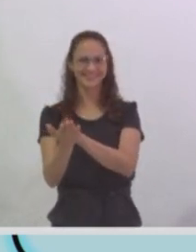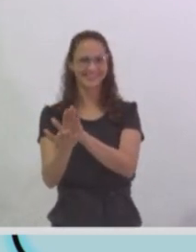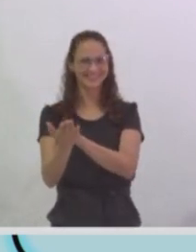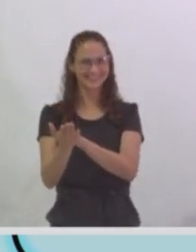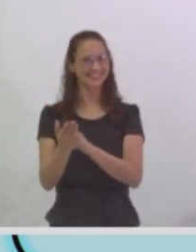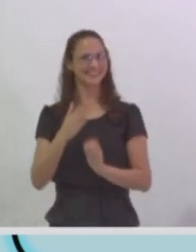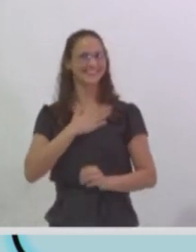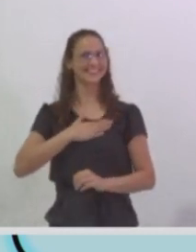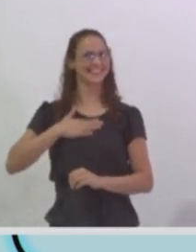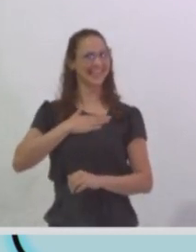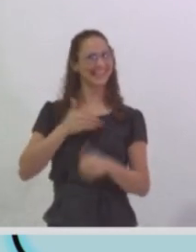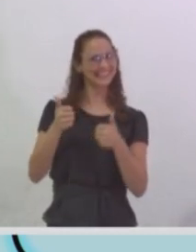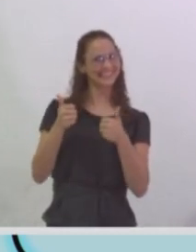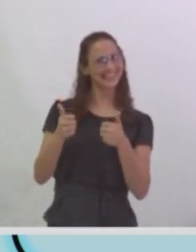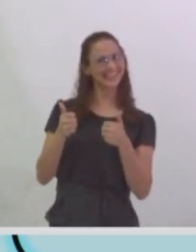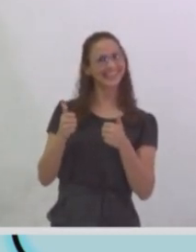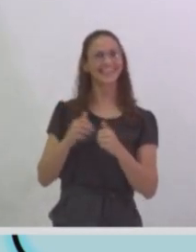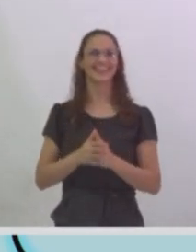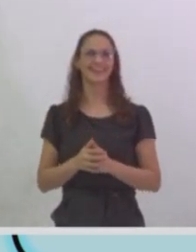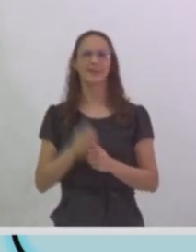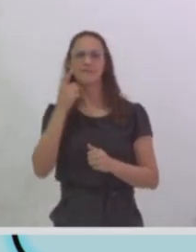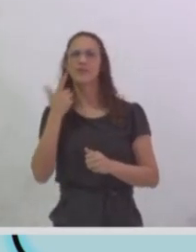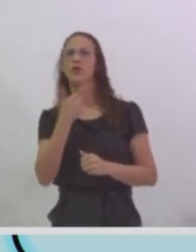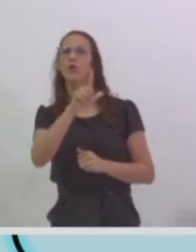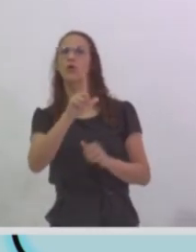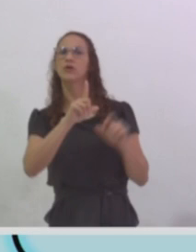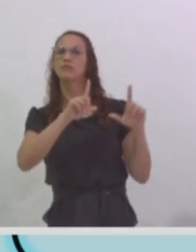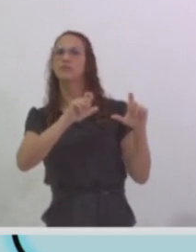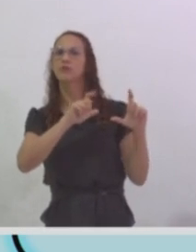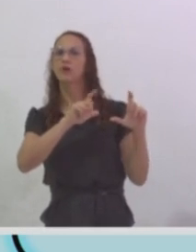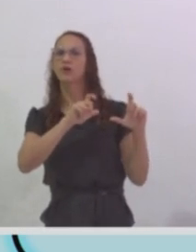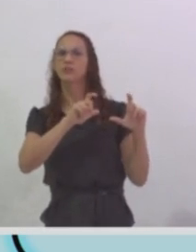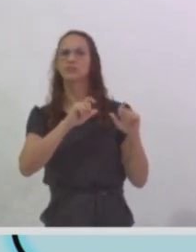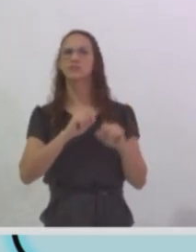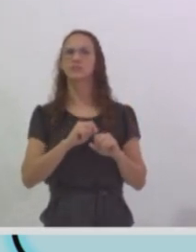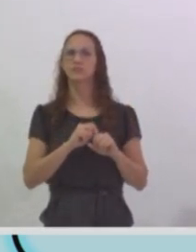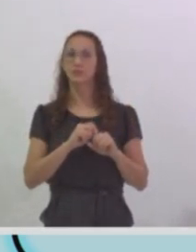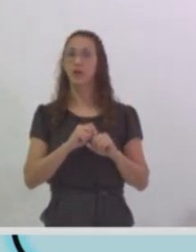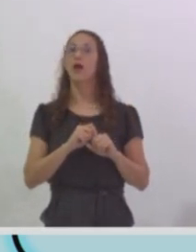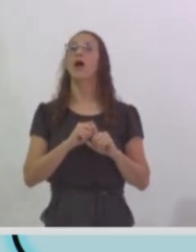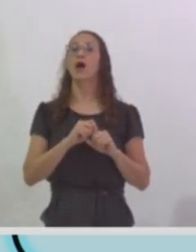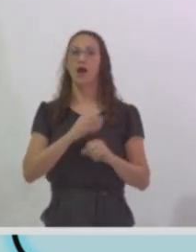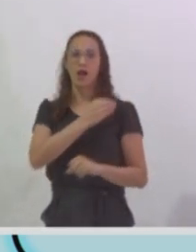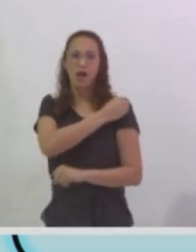continuar. Olha essa figurinha aí. Use álcool em gel nas